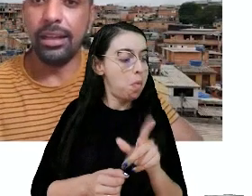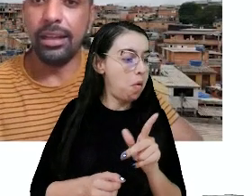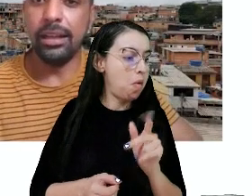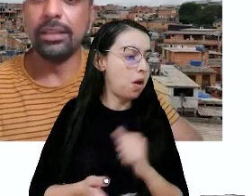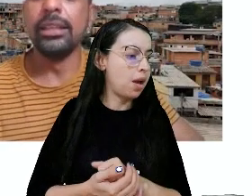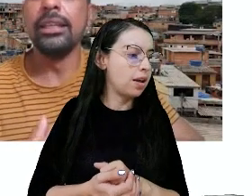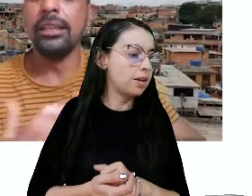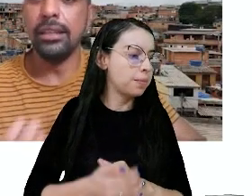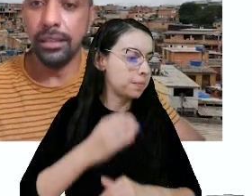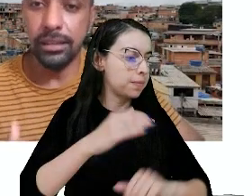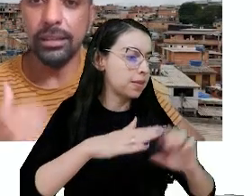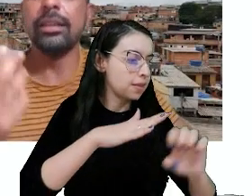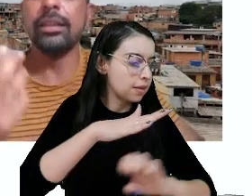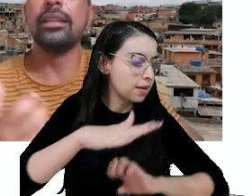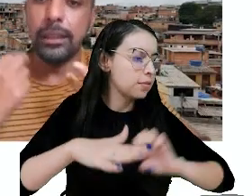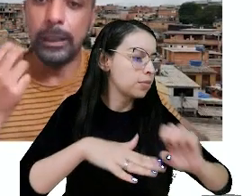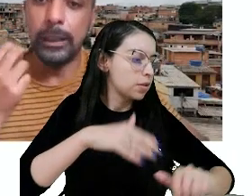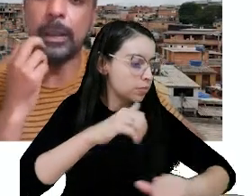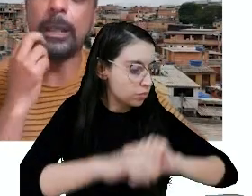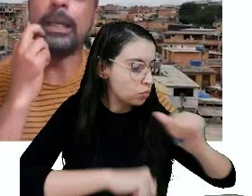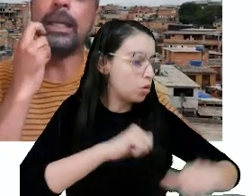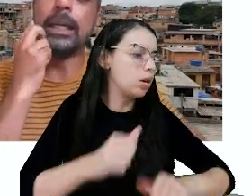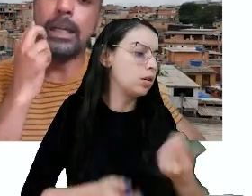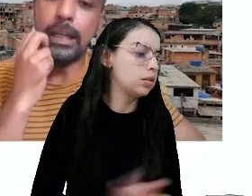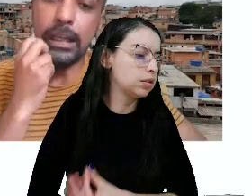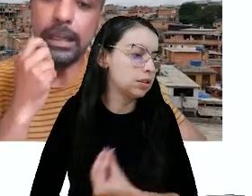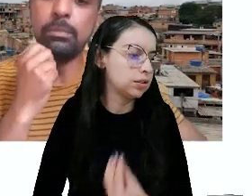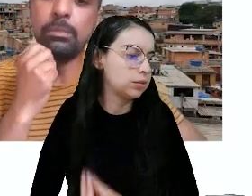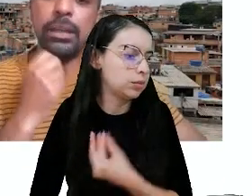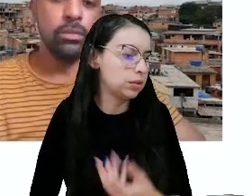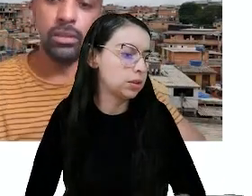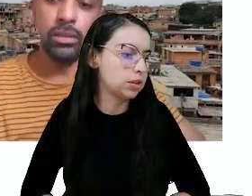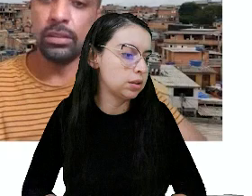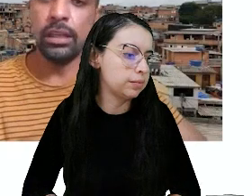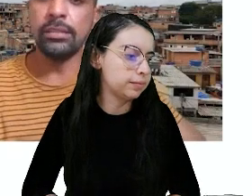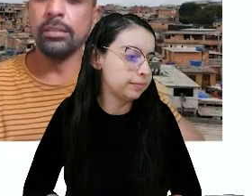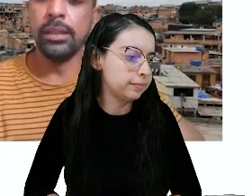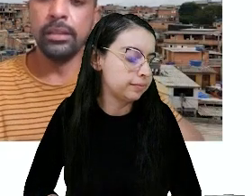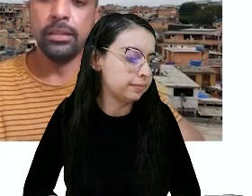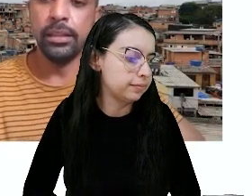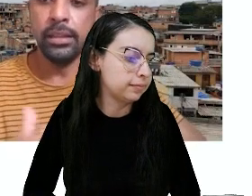Empreendedoras também, elas se capacitam e viram empreendedoras sociais.